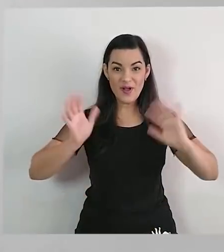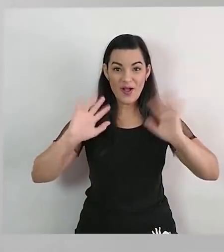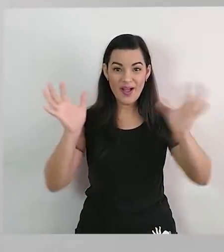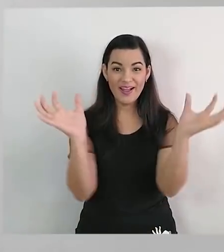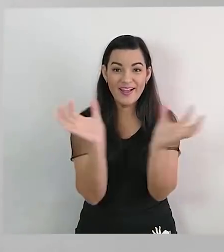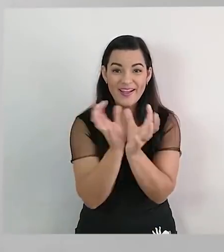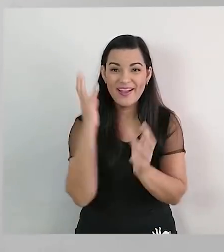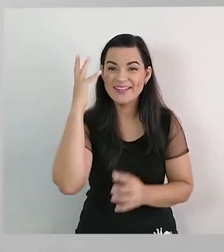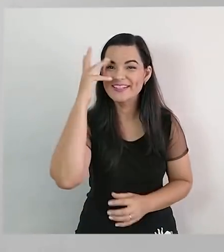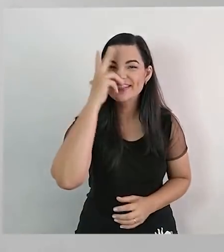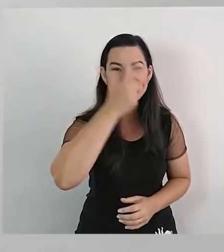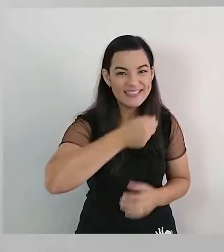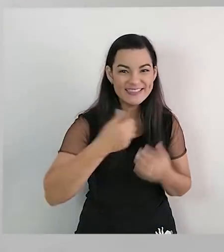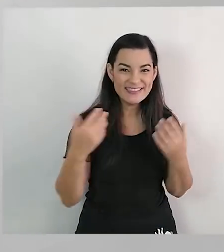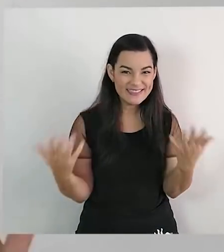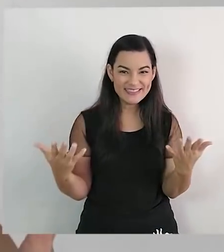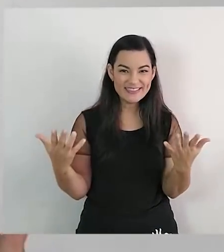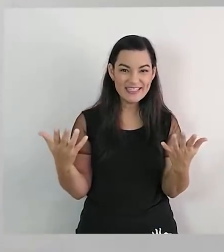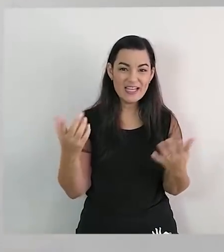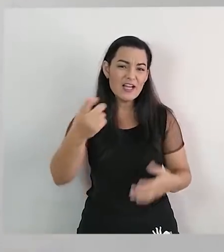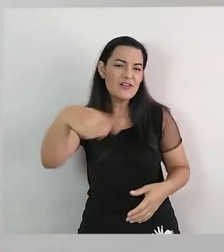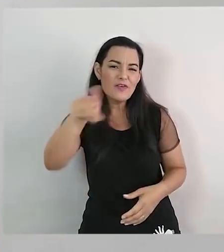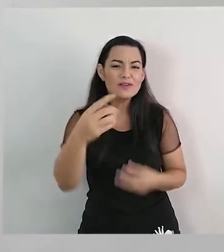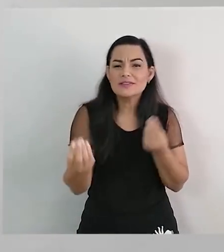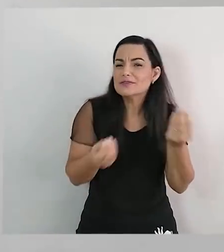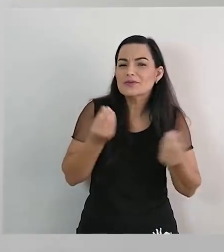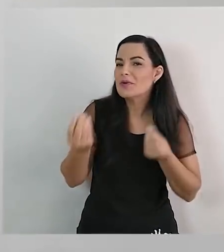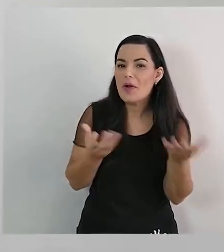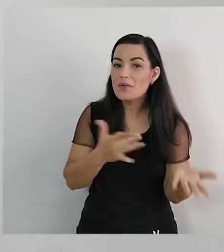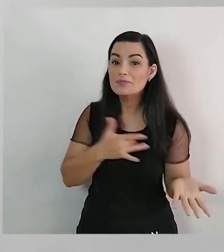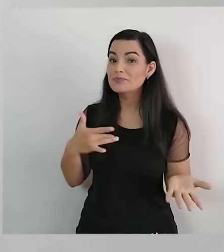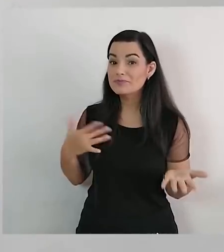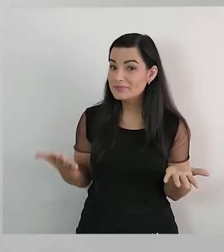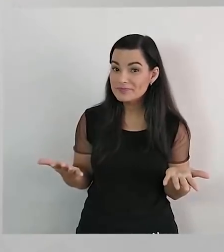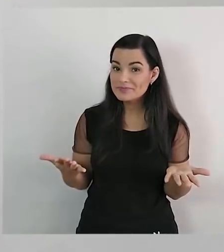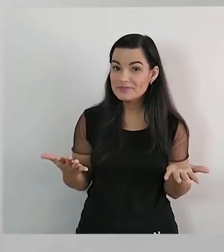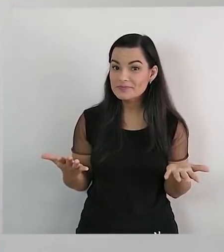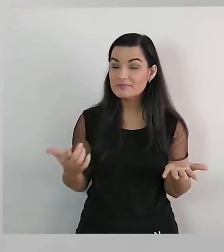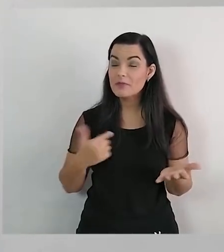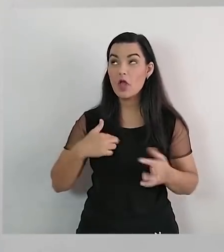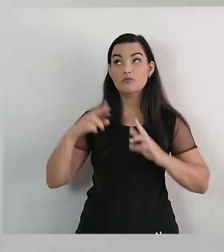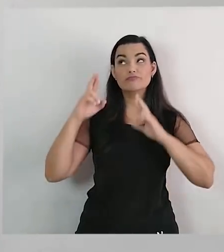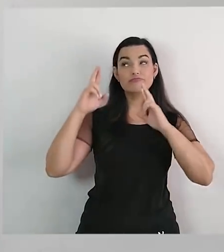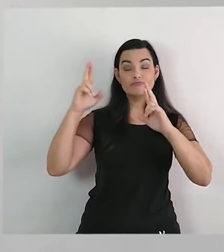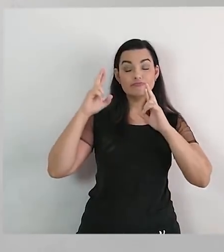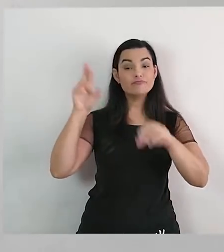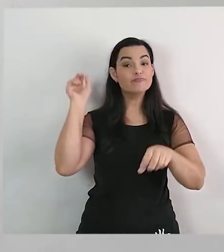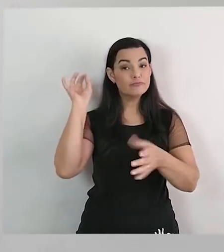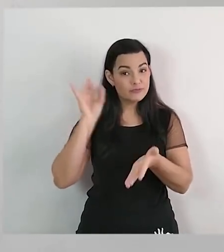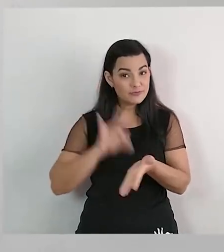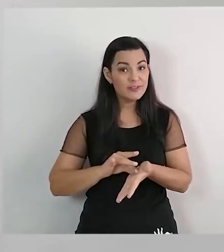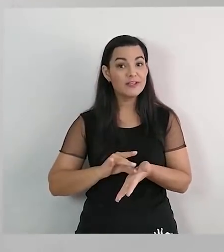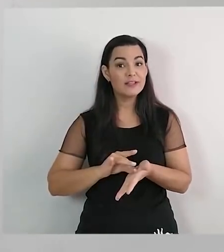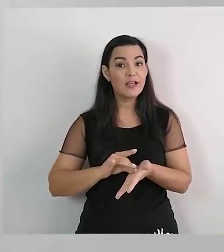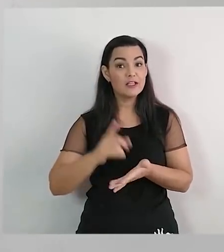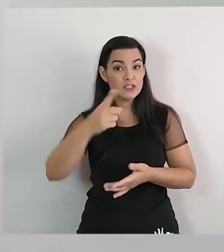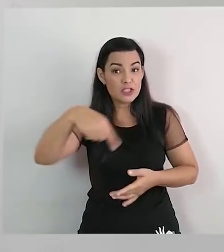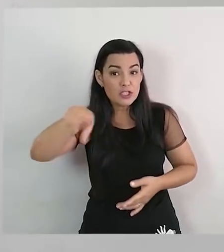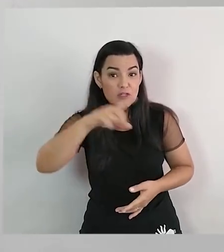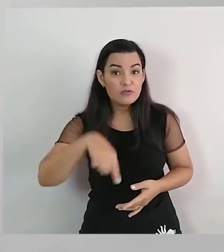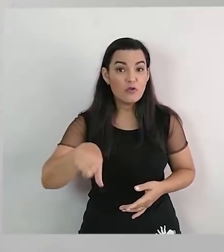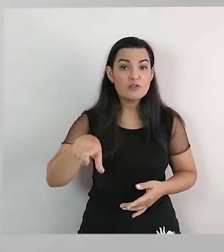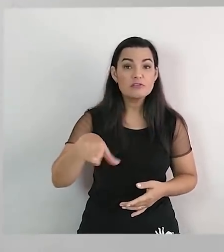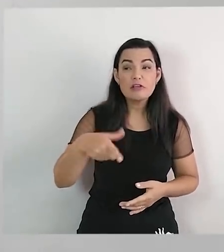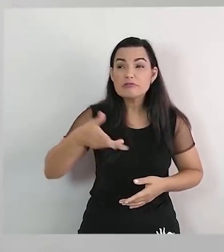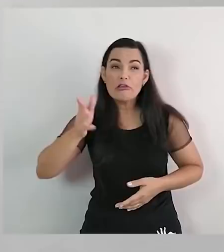Olá, turma linda! Como vocês estão? Eu espero que ninguém tenha